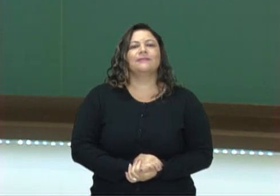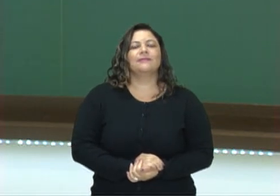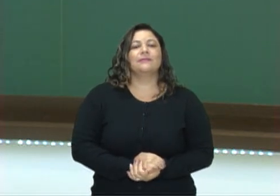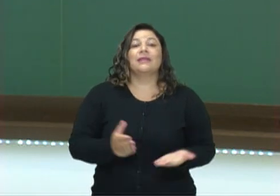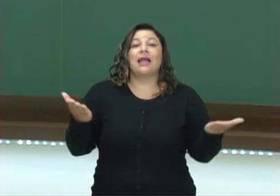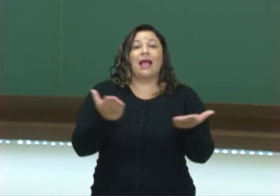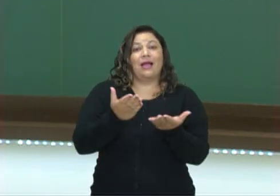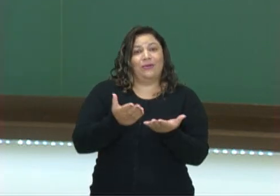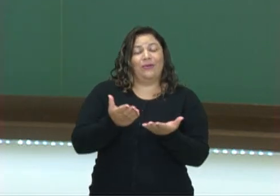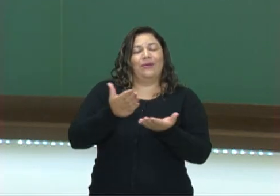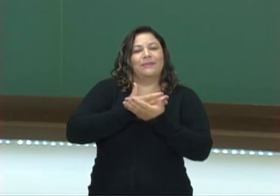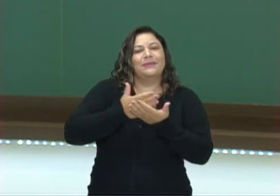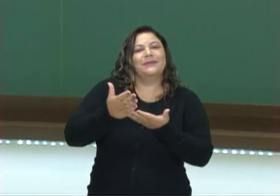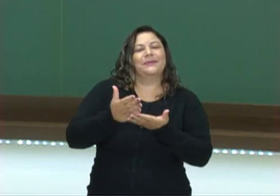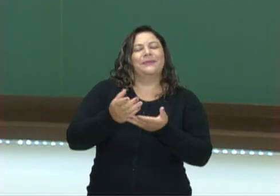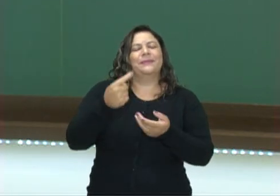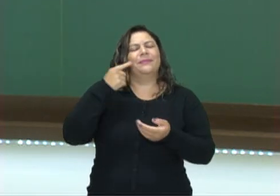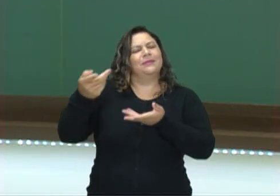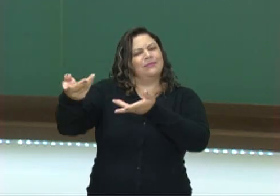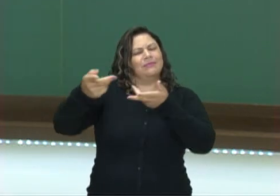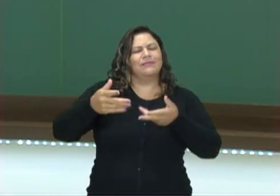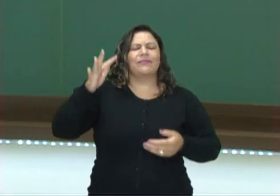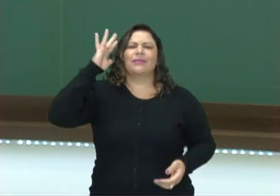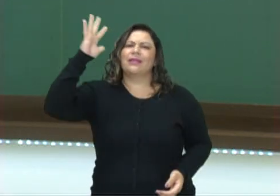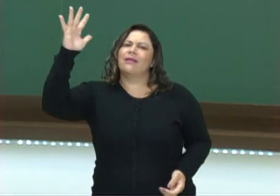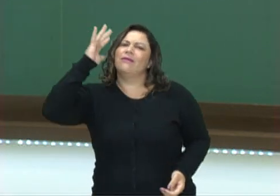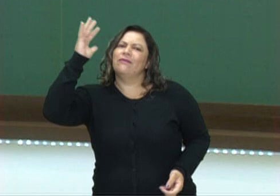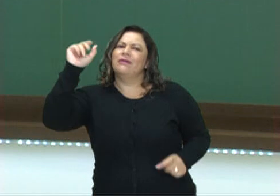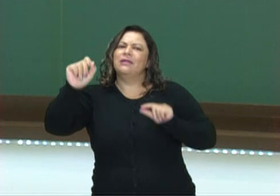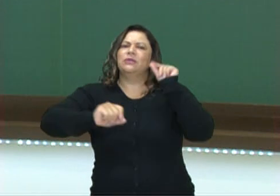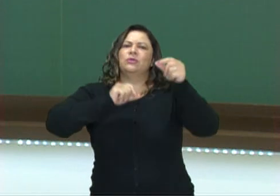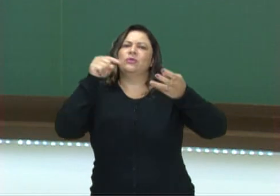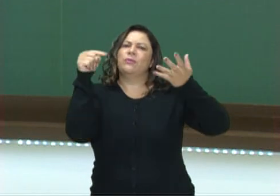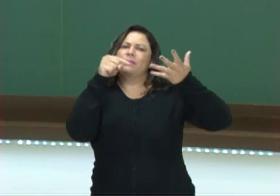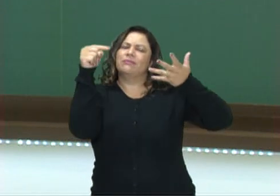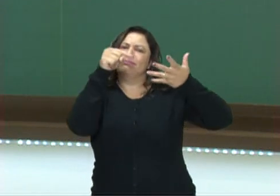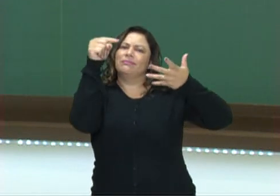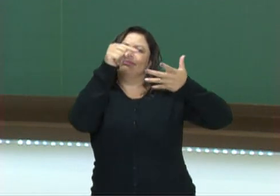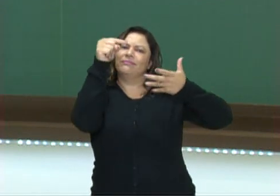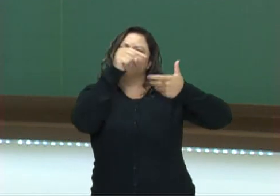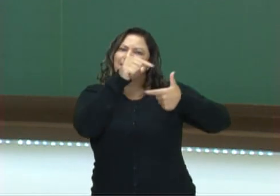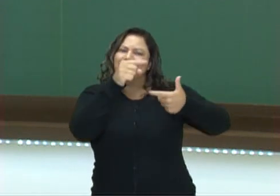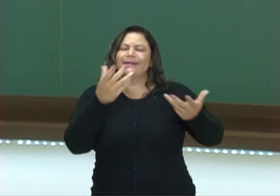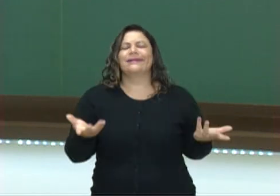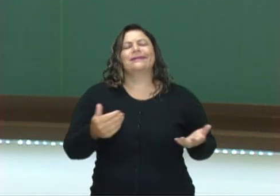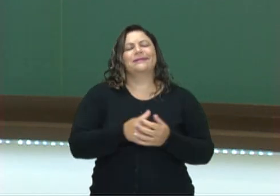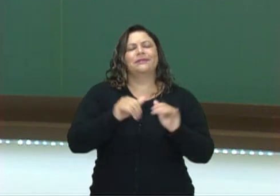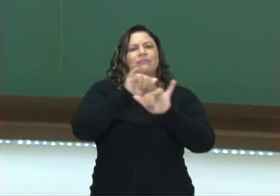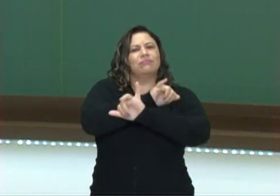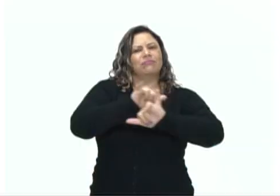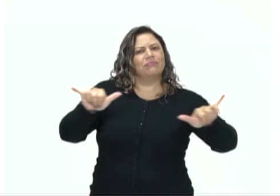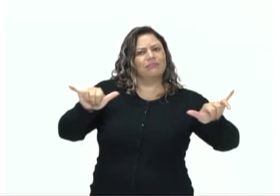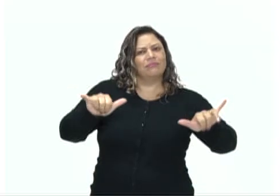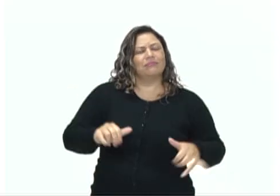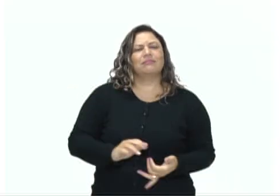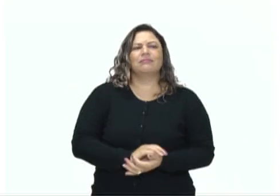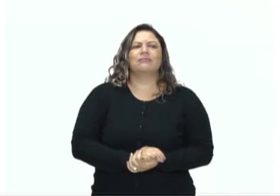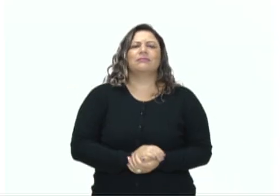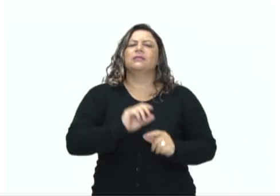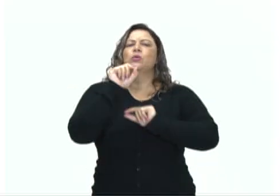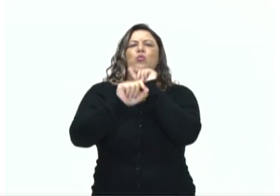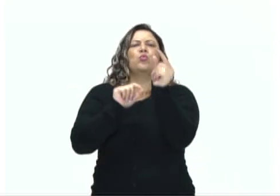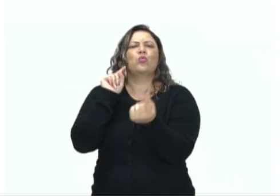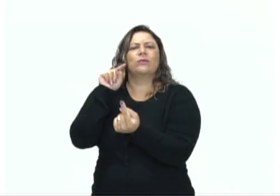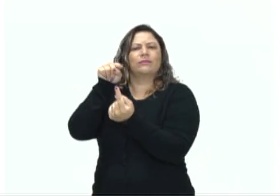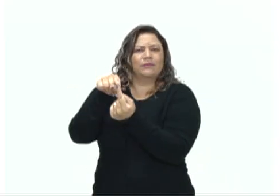E para começarmos, convido você a refletir sobre essas questões referentes à notícia. Qual é a